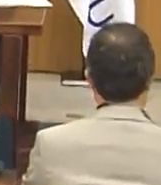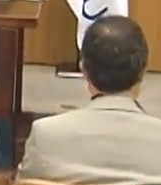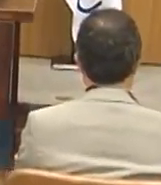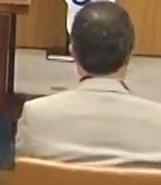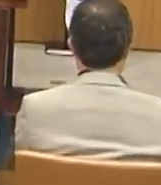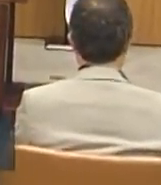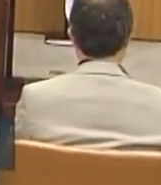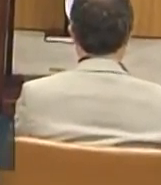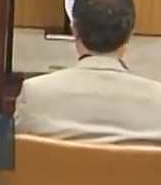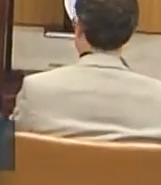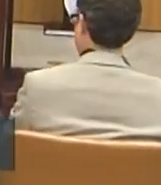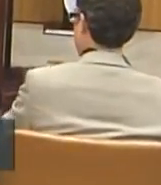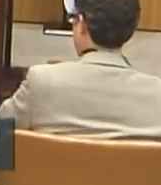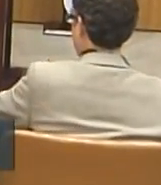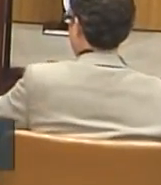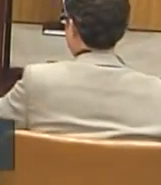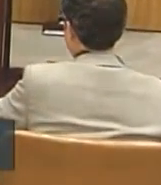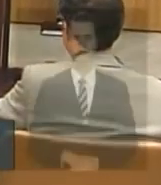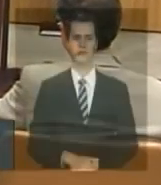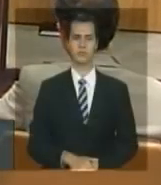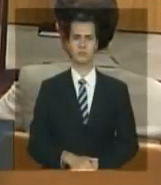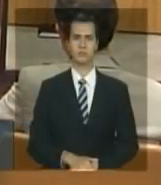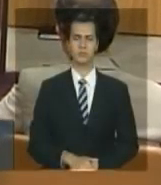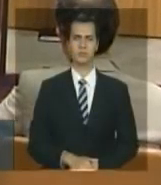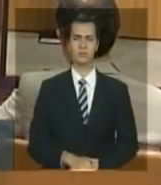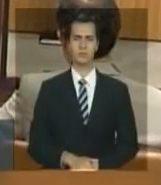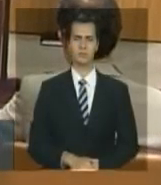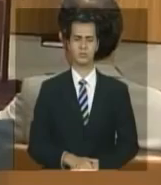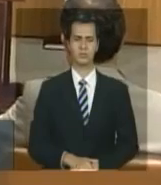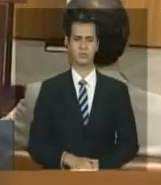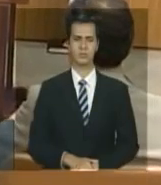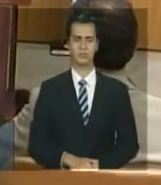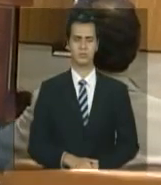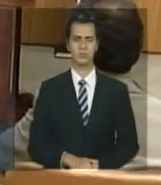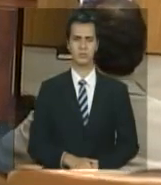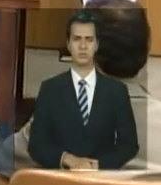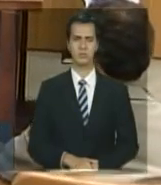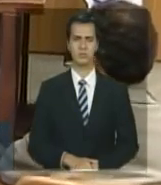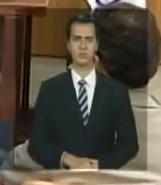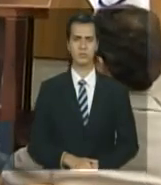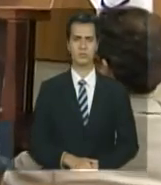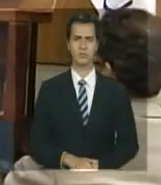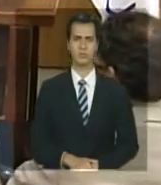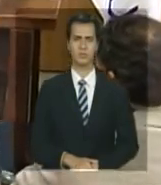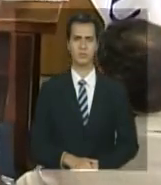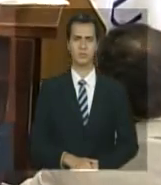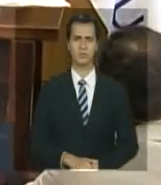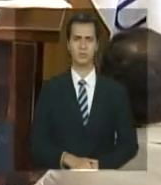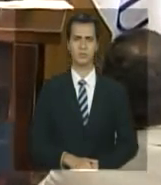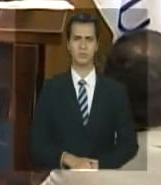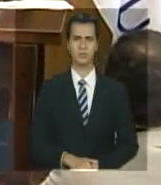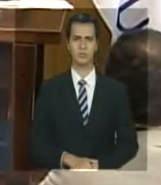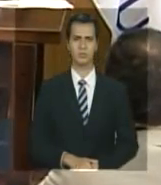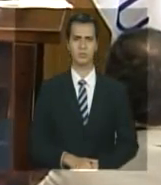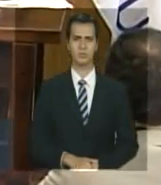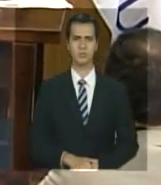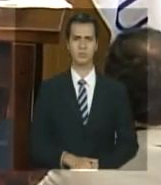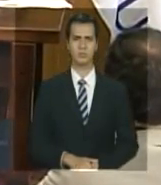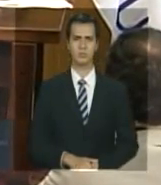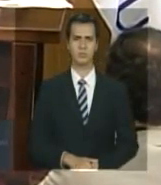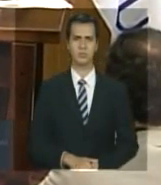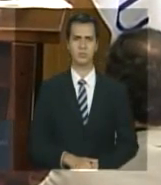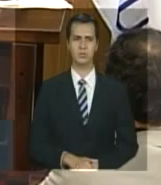Bom dia. Eduardo da Ibiza, agência EFE. A senhora disse que uma das coisas que vão ser conversadas na reunião do